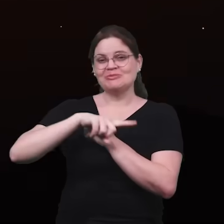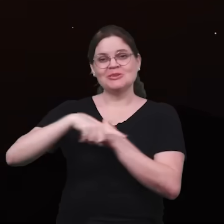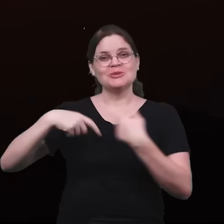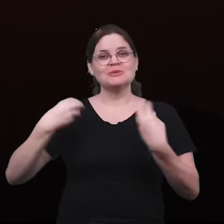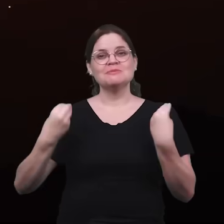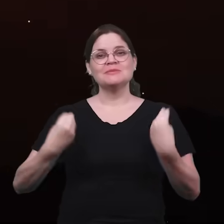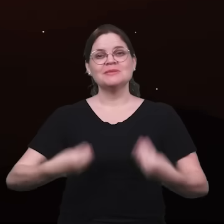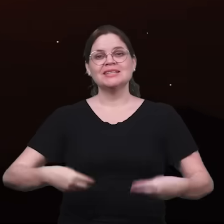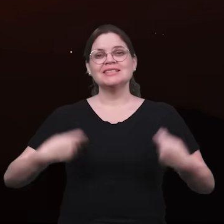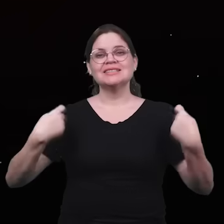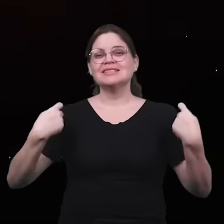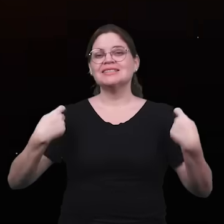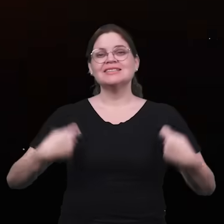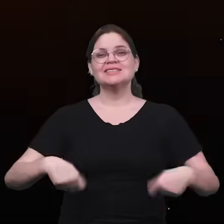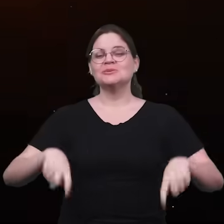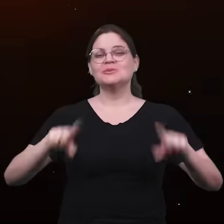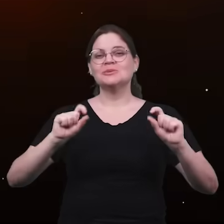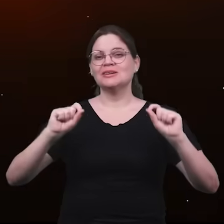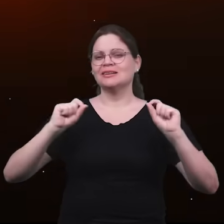Viveremos pela